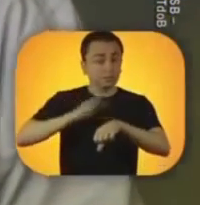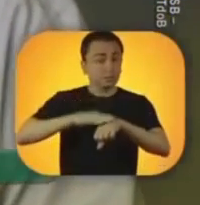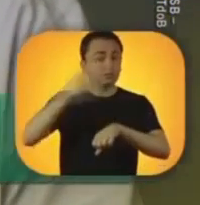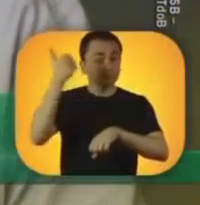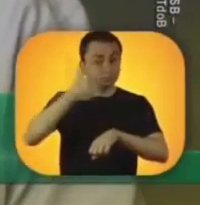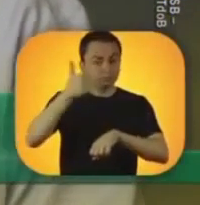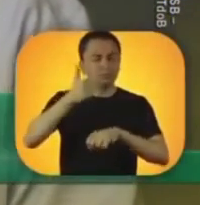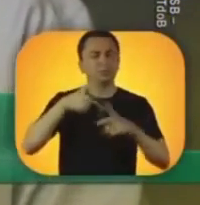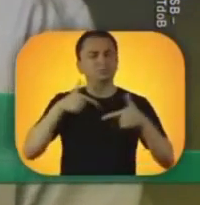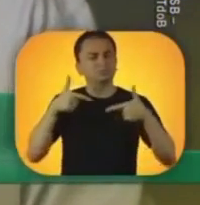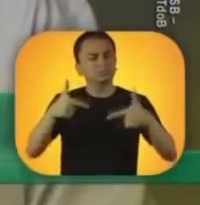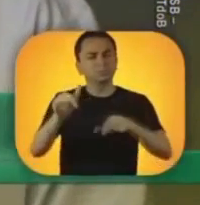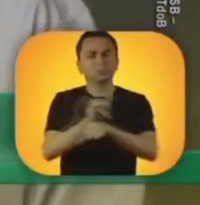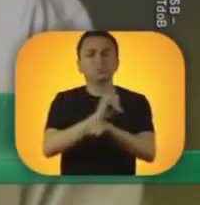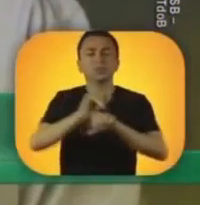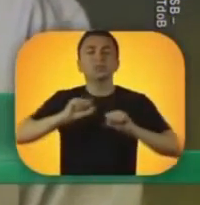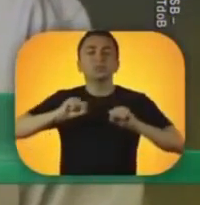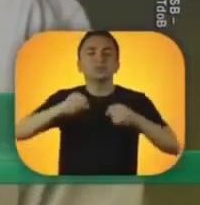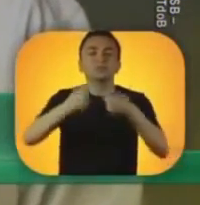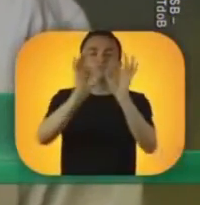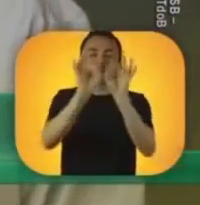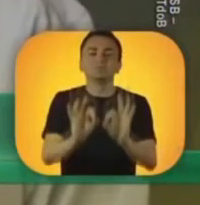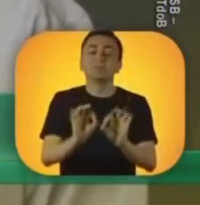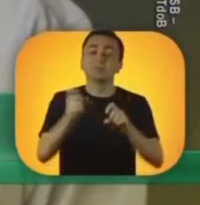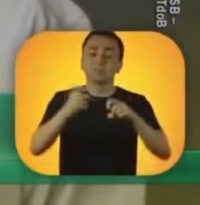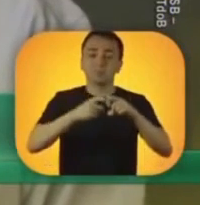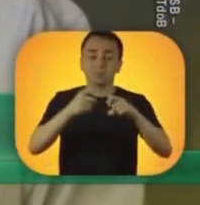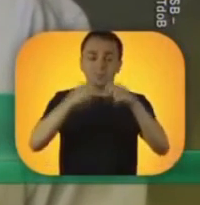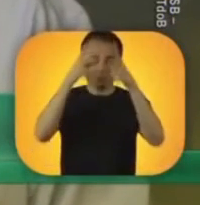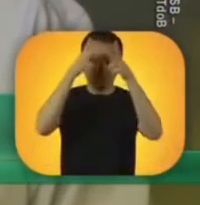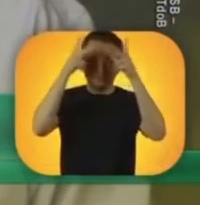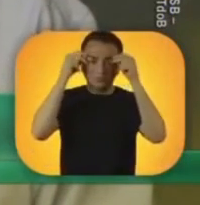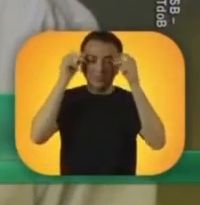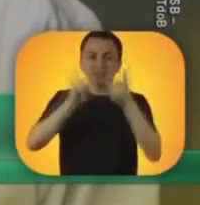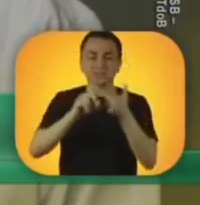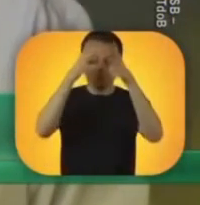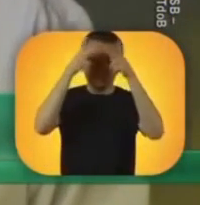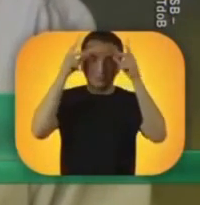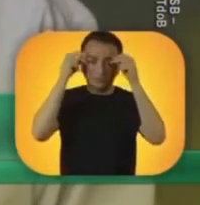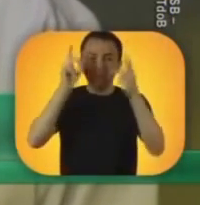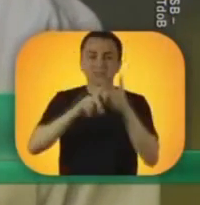Em primeiro lugar, vou botar para funcionar direito, com médico, enfermeira